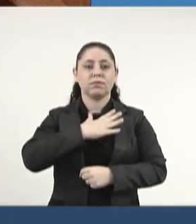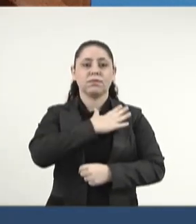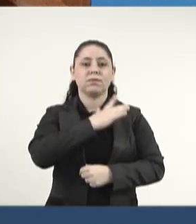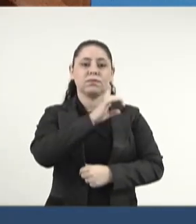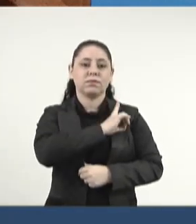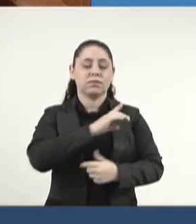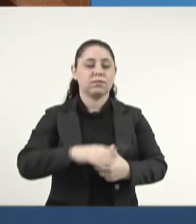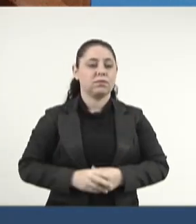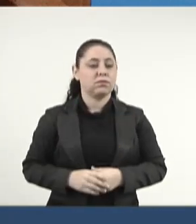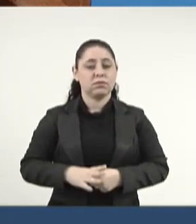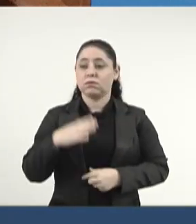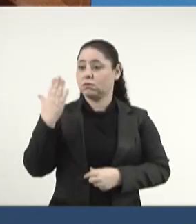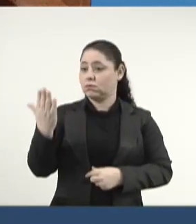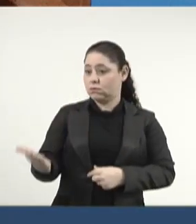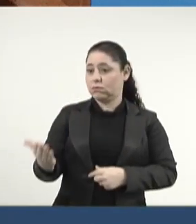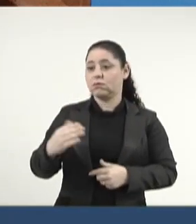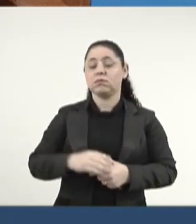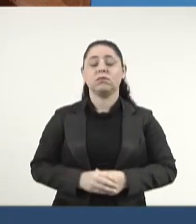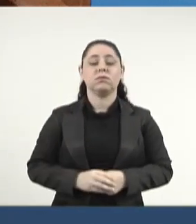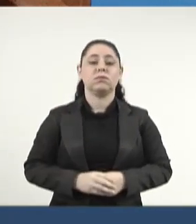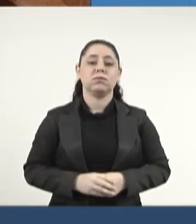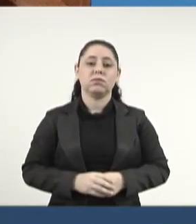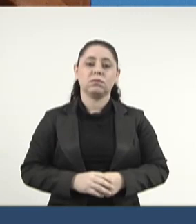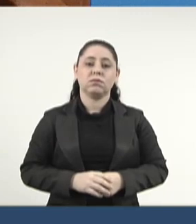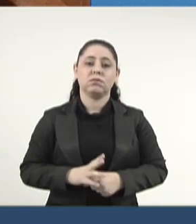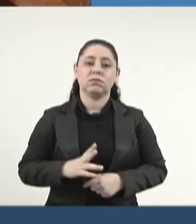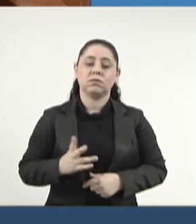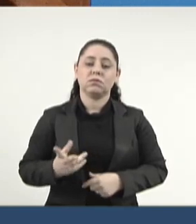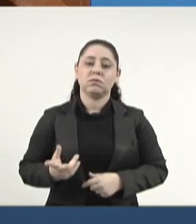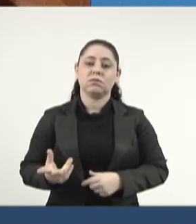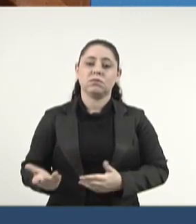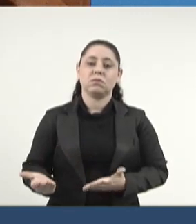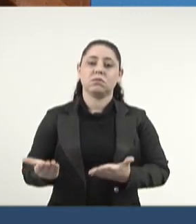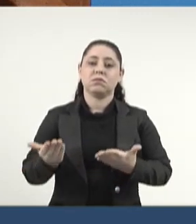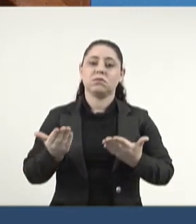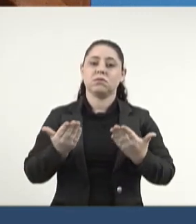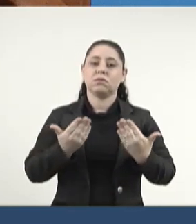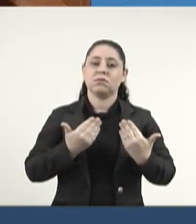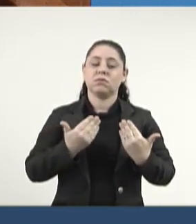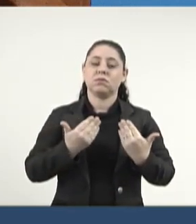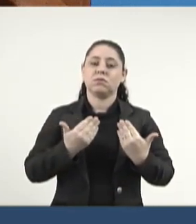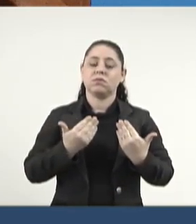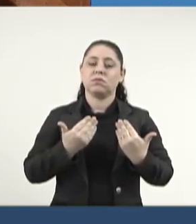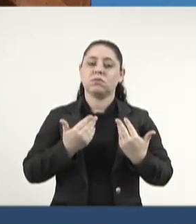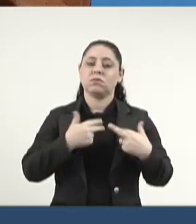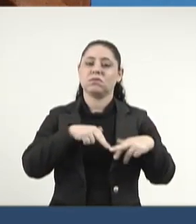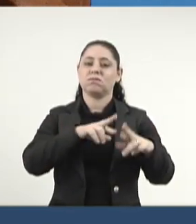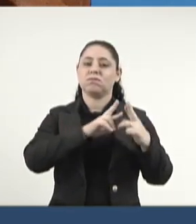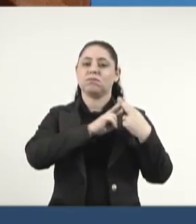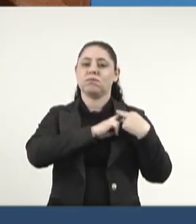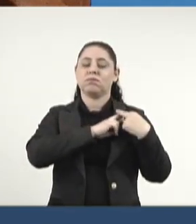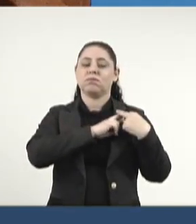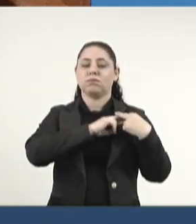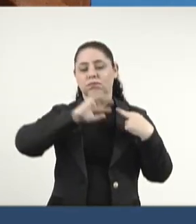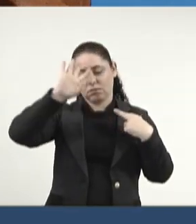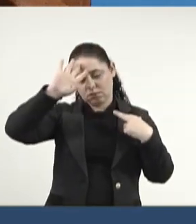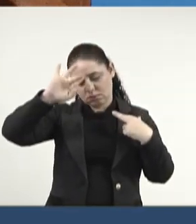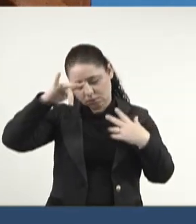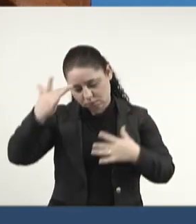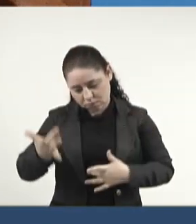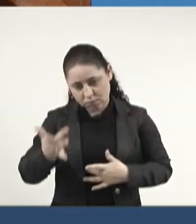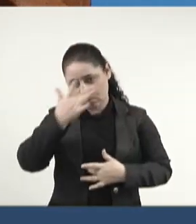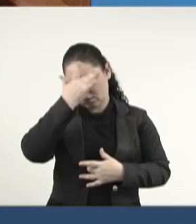Vossa Excelência puxou para si o fardo de homenagear, deputado Coronel Davi,